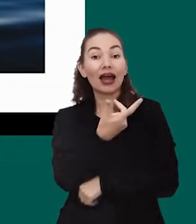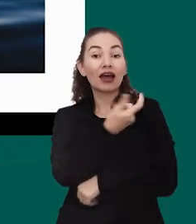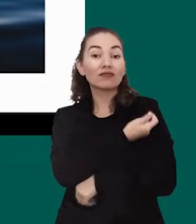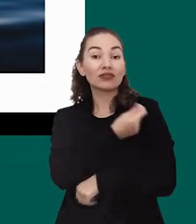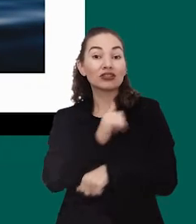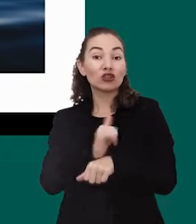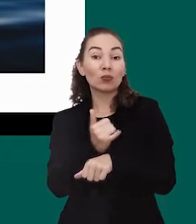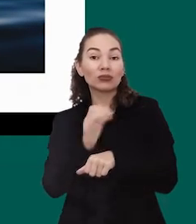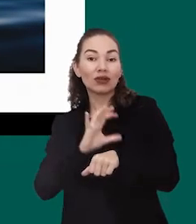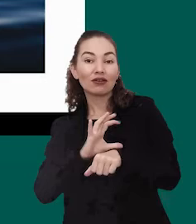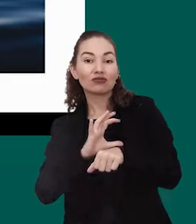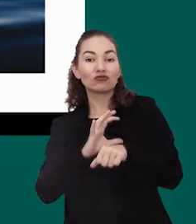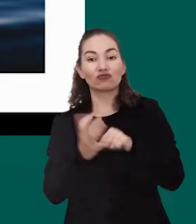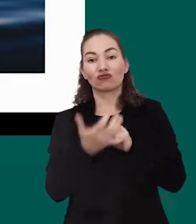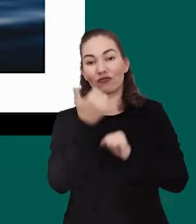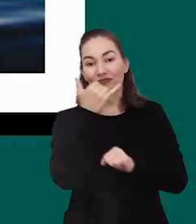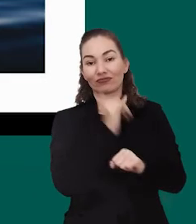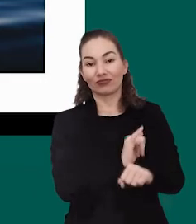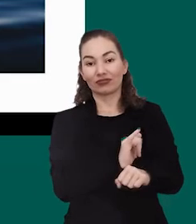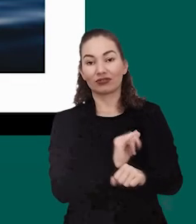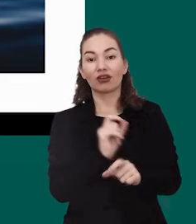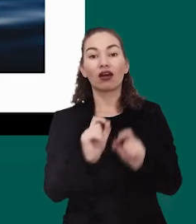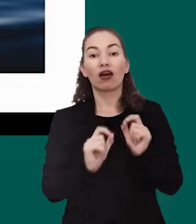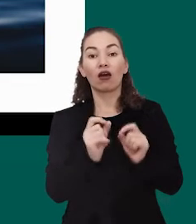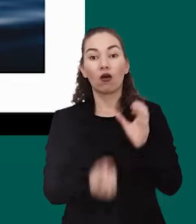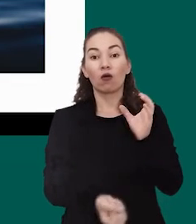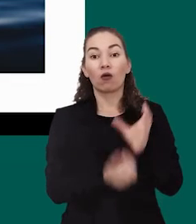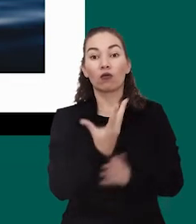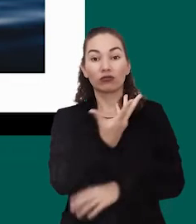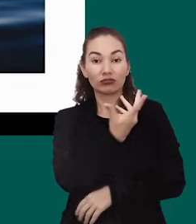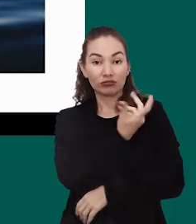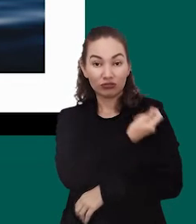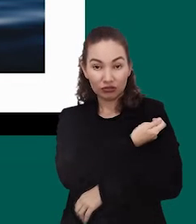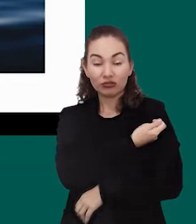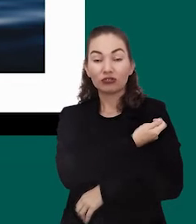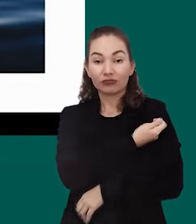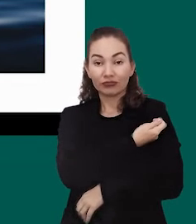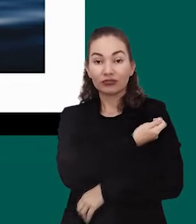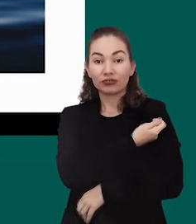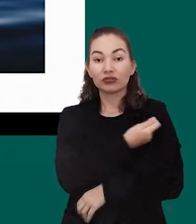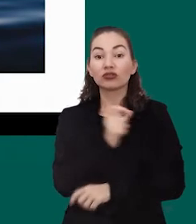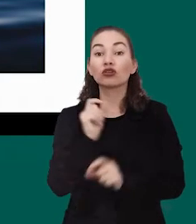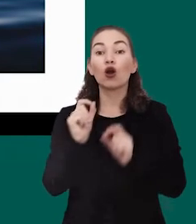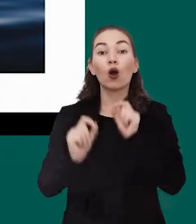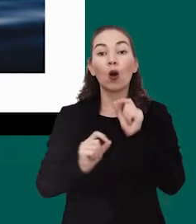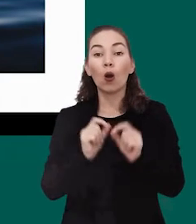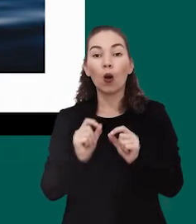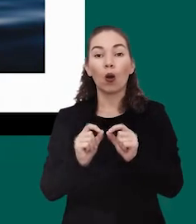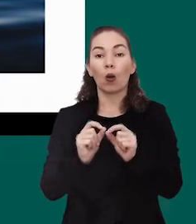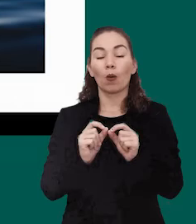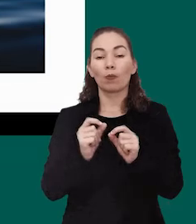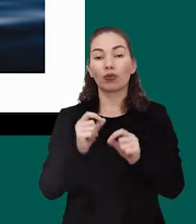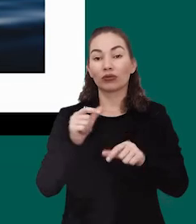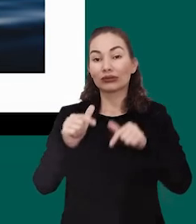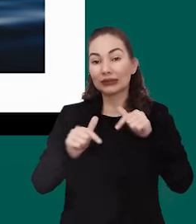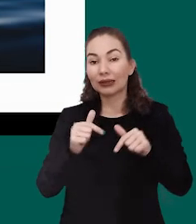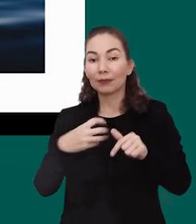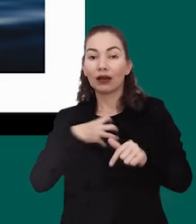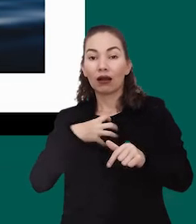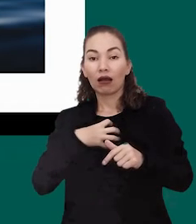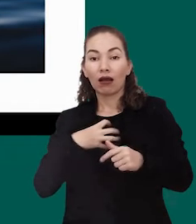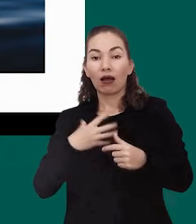estratégia de prevenção, né? Qual a origem da ideia de usar vacinas como estratégia de prevenção? Quais são os mecanismos de ação dessa vacina? Então, a gente vai bater